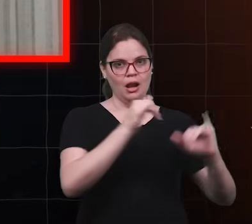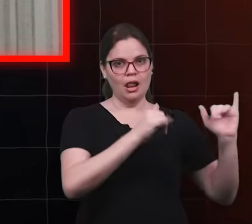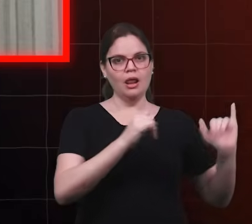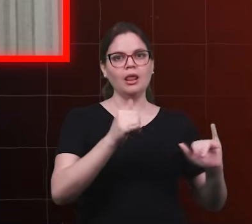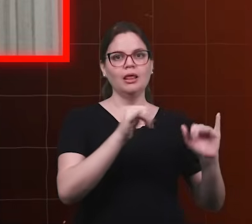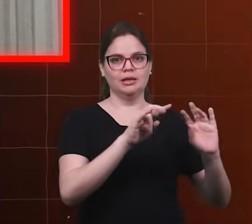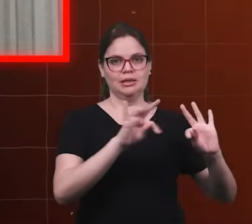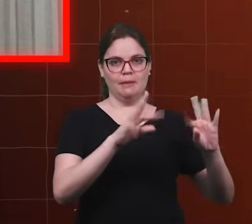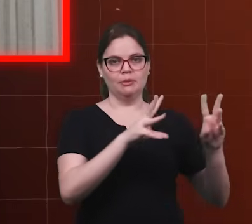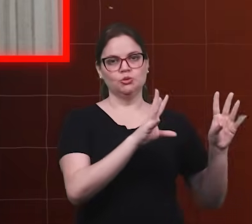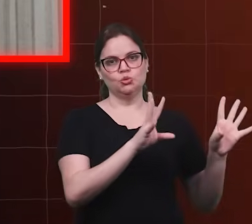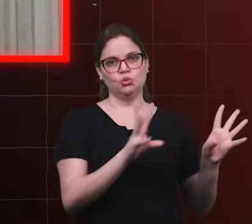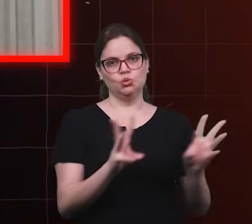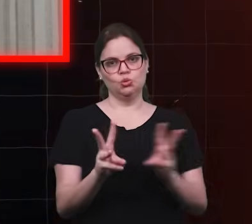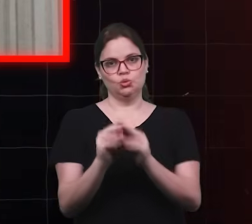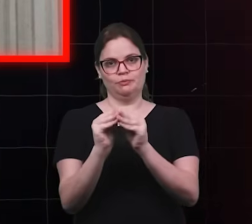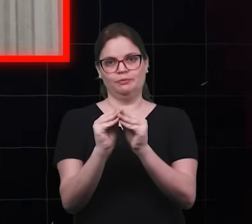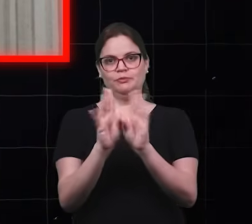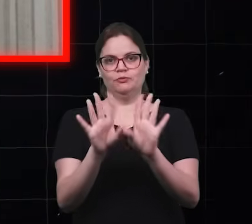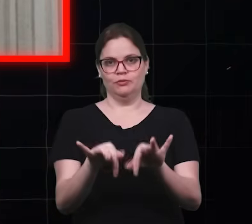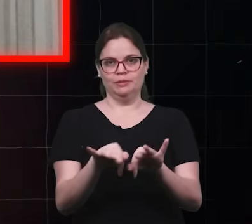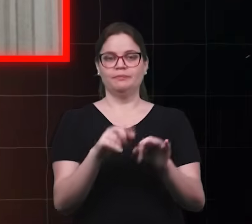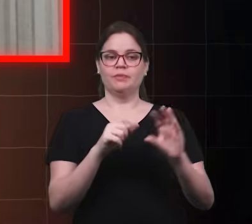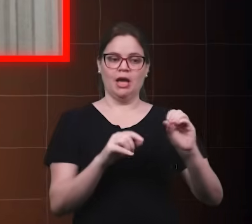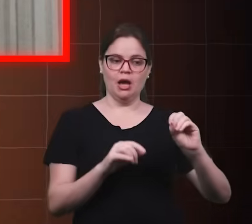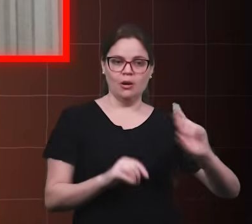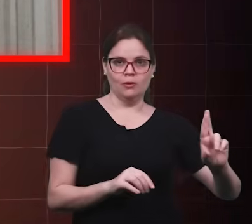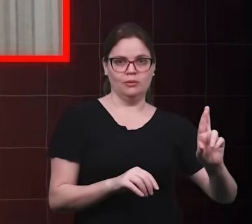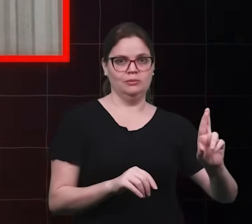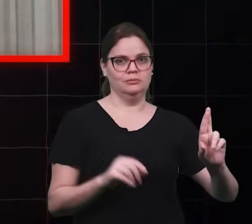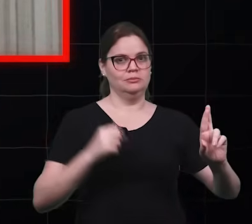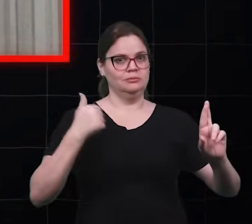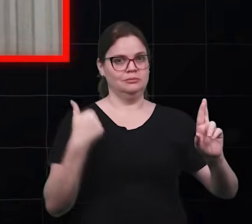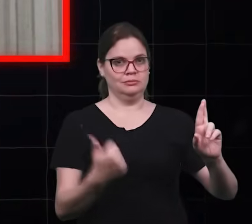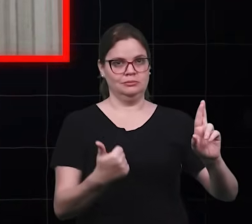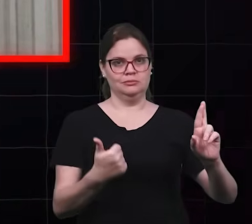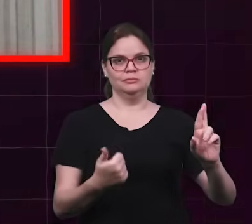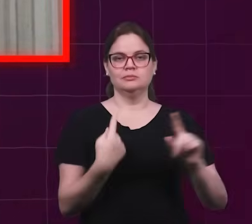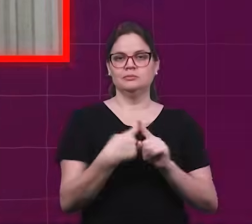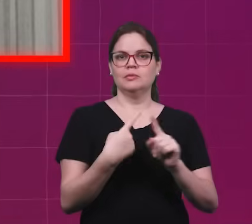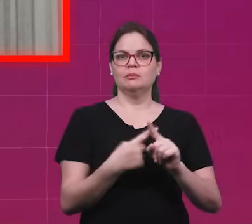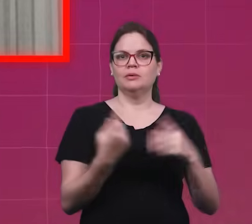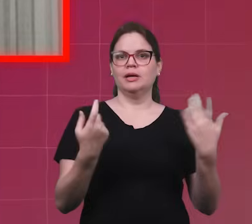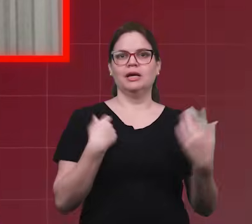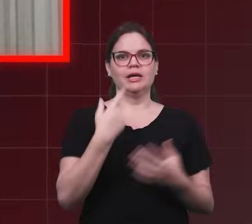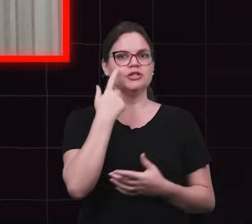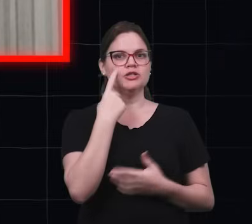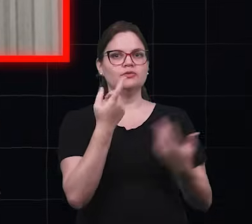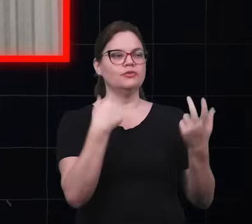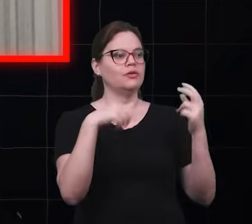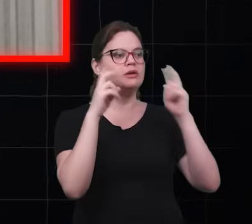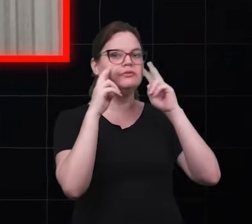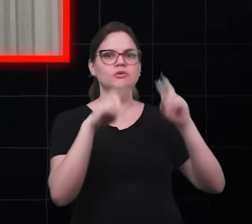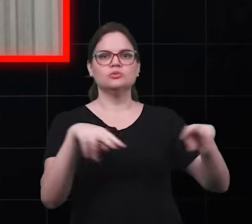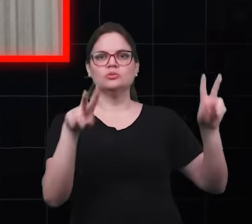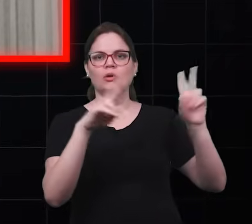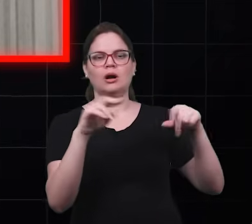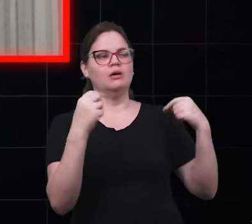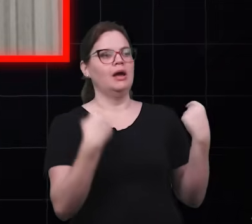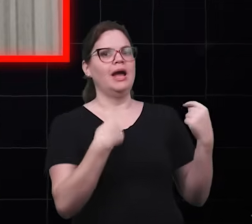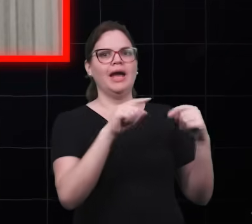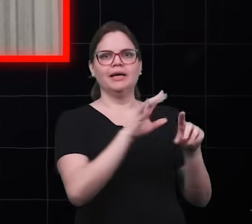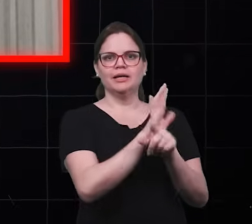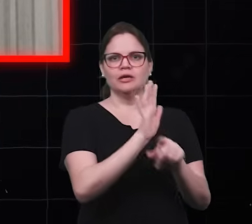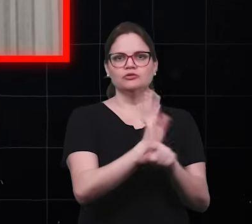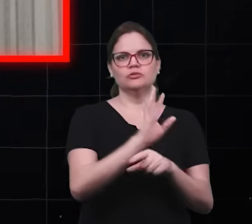encerrar. Essa é a luz or. É a luz que ilumina nosso lar, é a luz das lâmpadas,